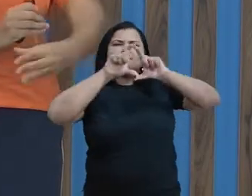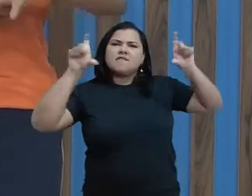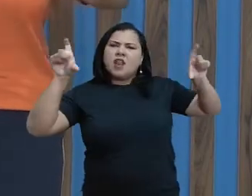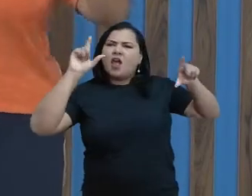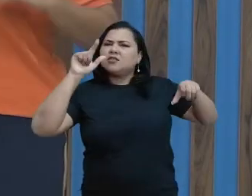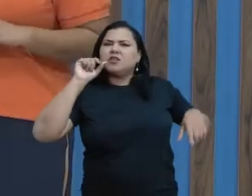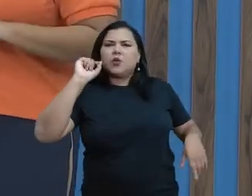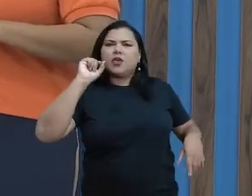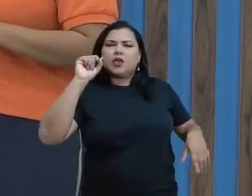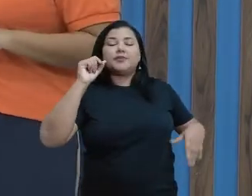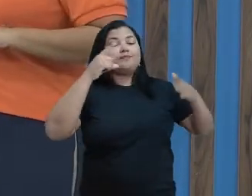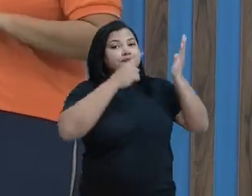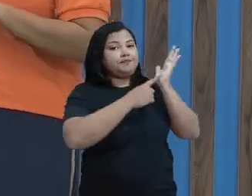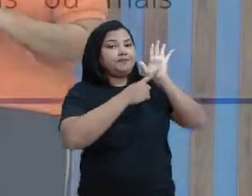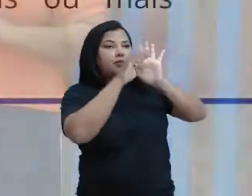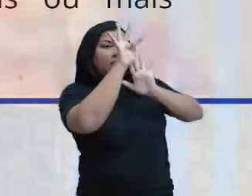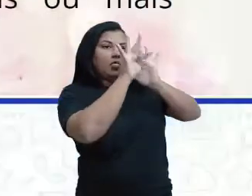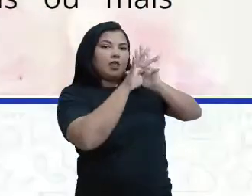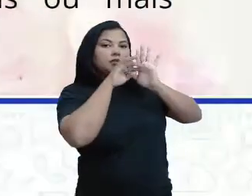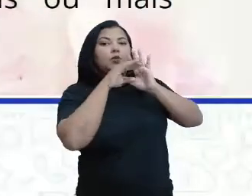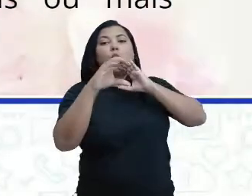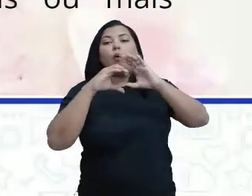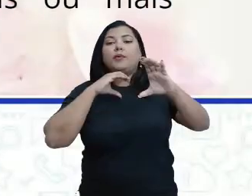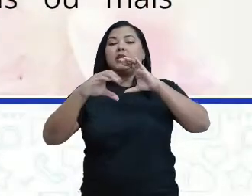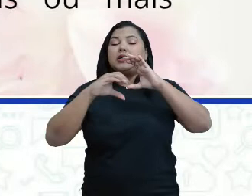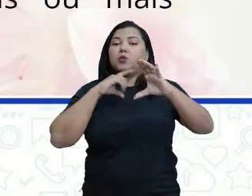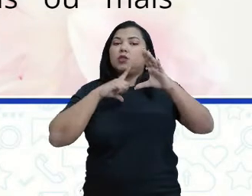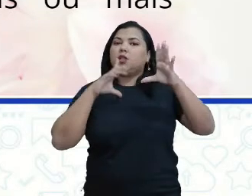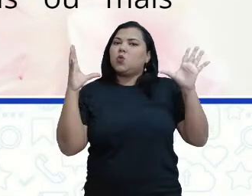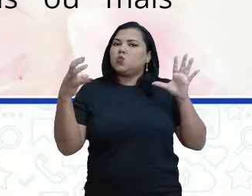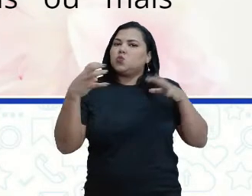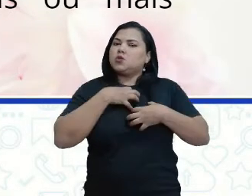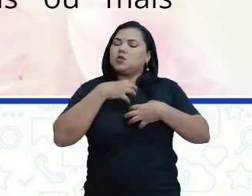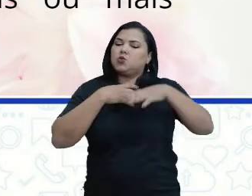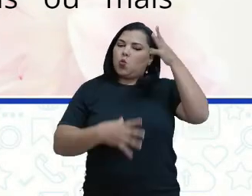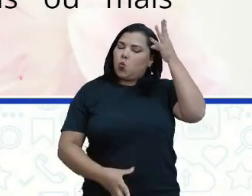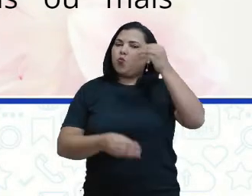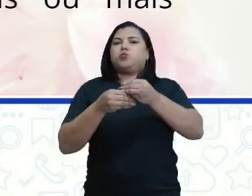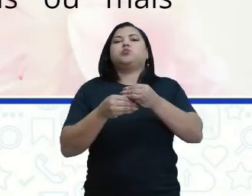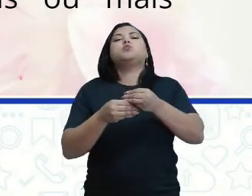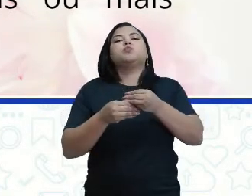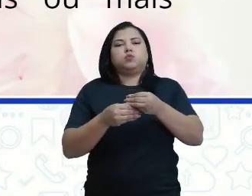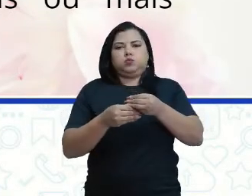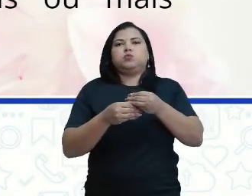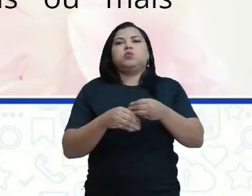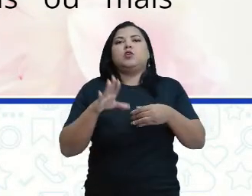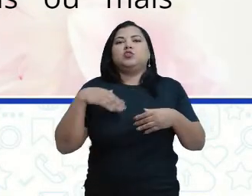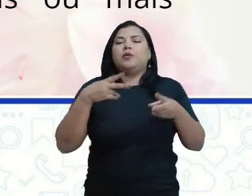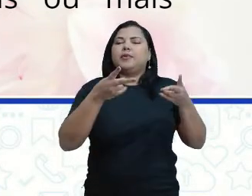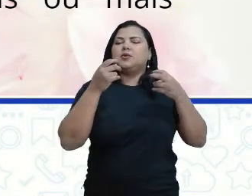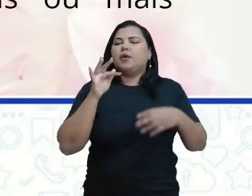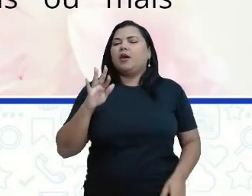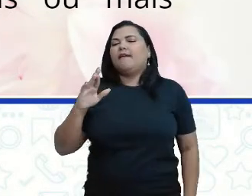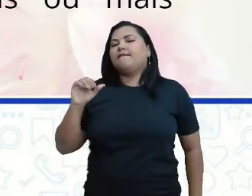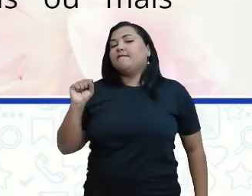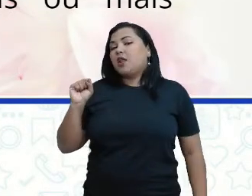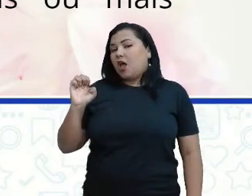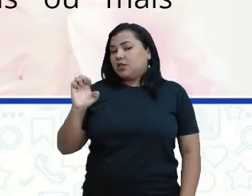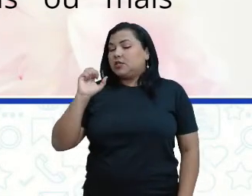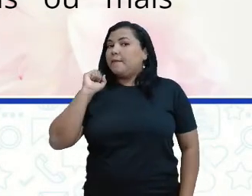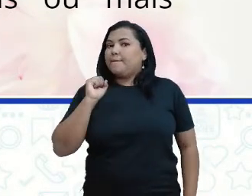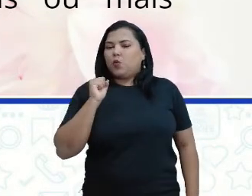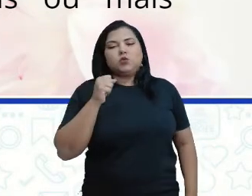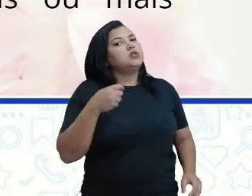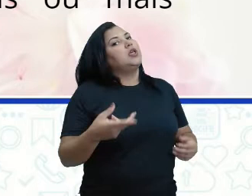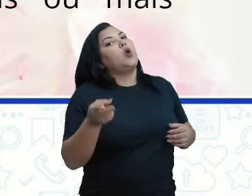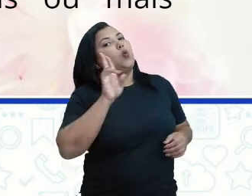enunciado que estabelece uma comunicação de sentido completo, né? E a gente já viu que a frase ela pode ser uma frase verbal, e aí a gente